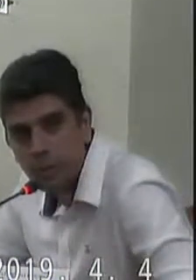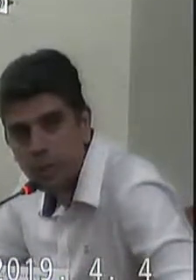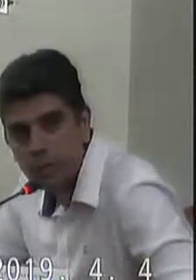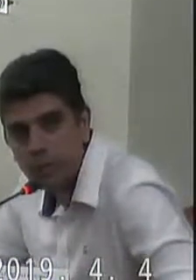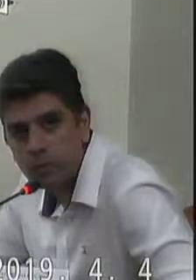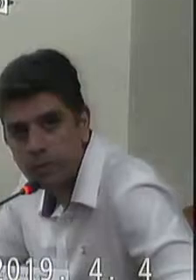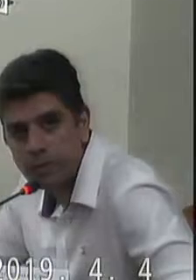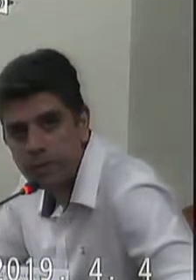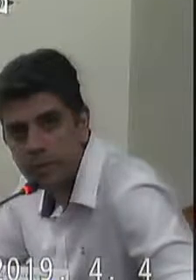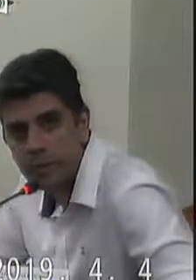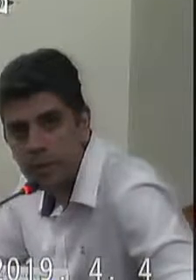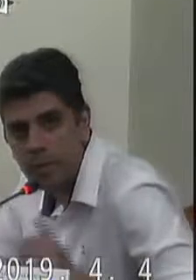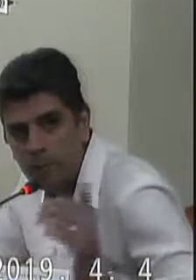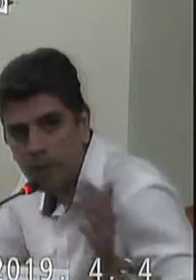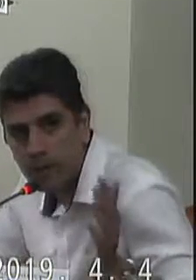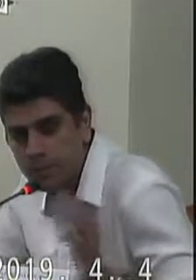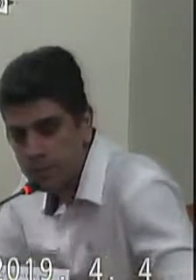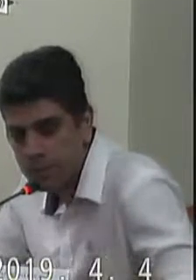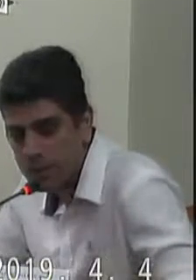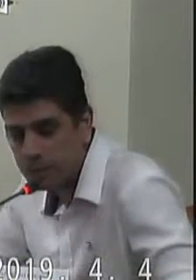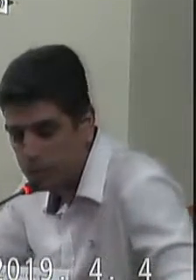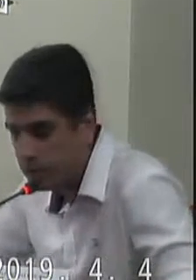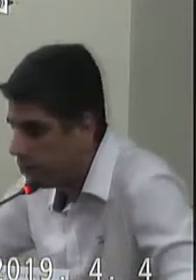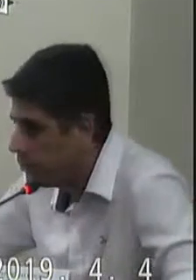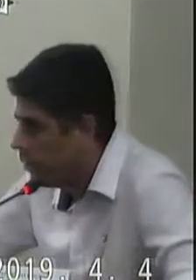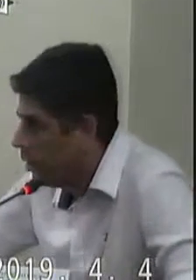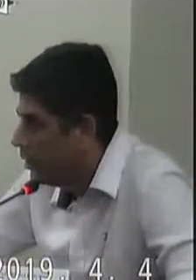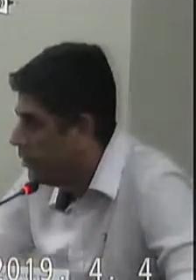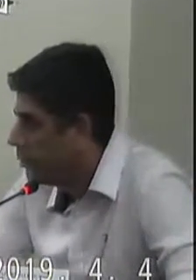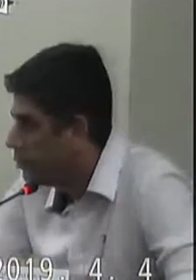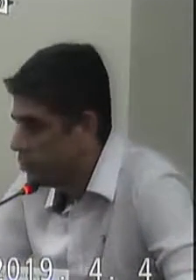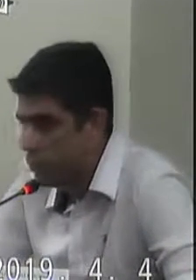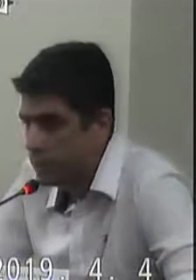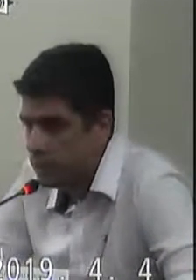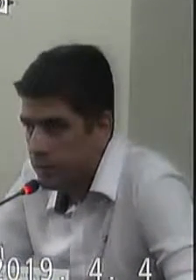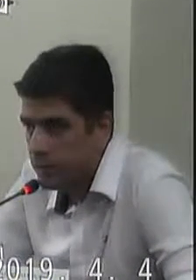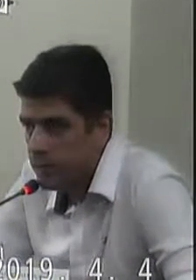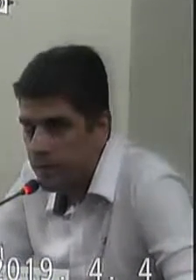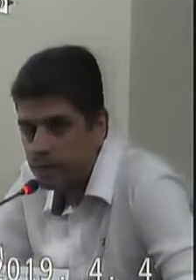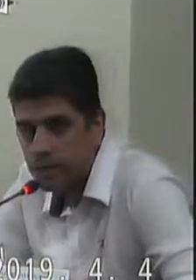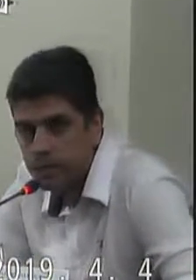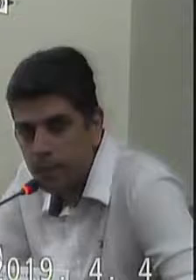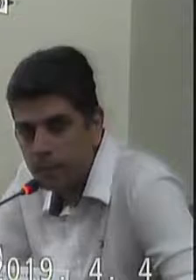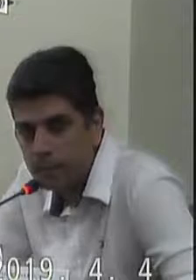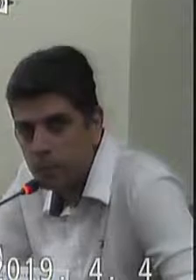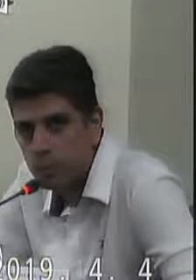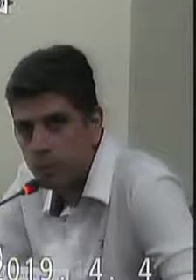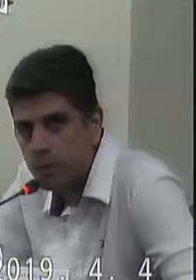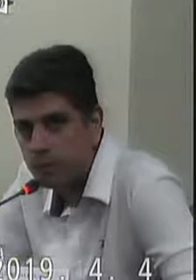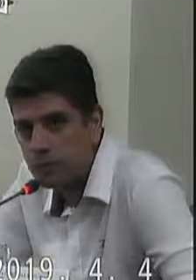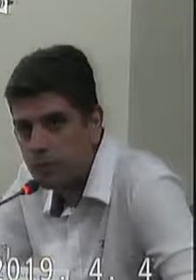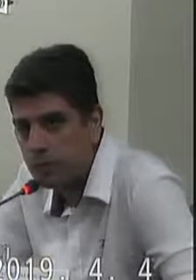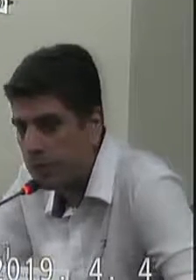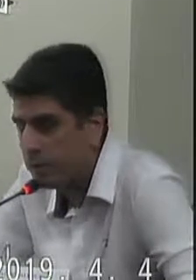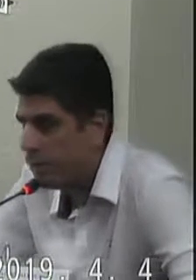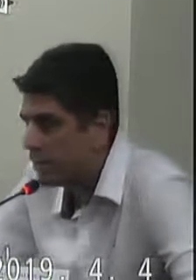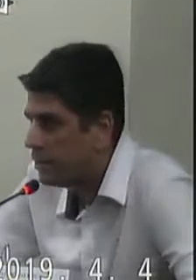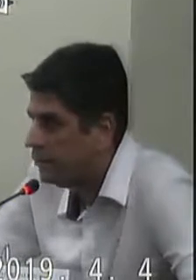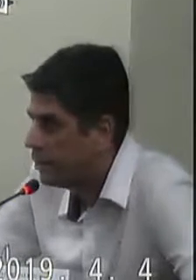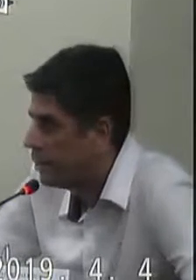novos procuradores do município, aprovados e empossados hoje, dentro de um contexto em que essa casa participou do projeto de lei, de